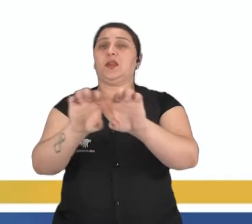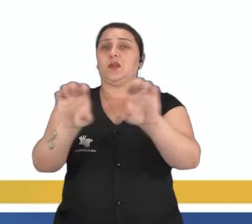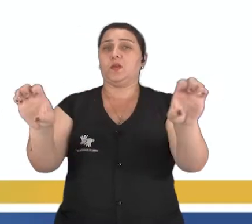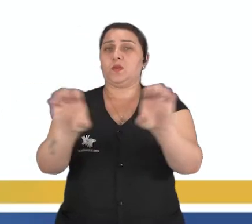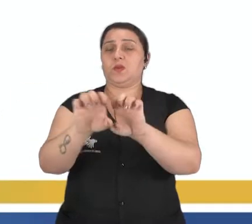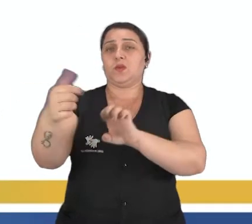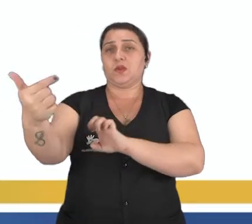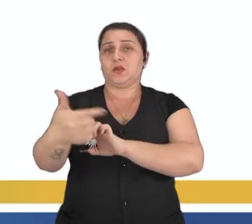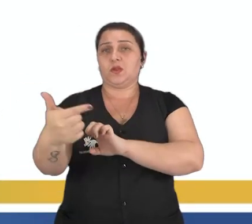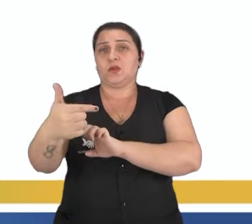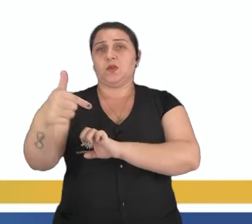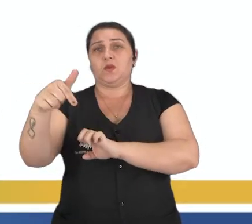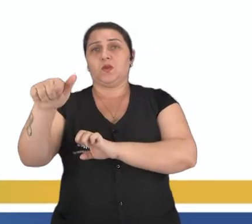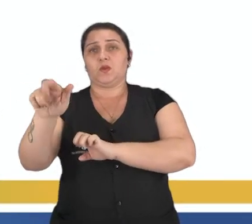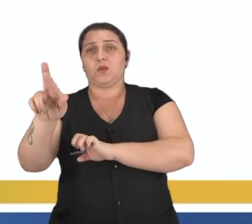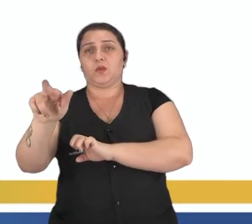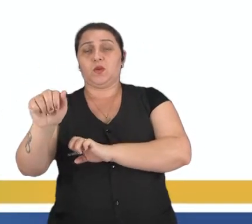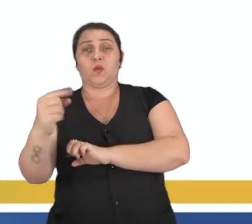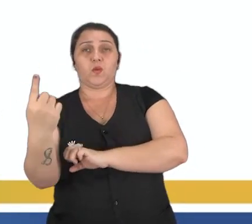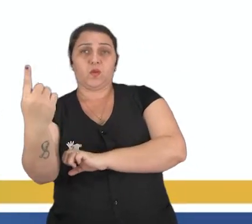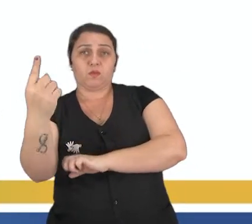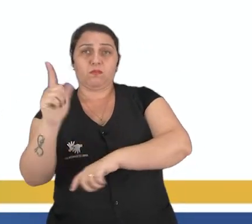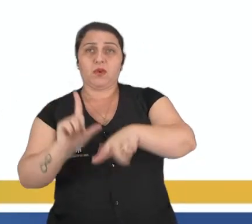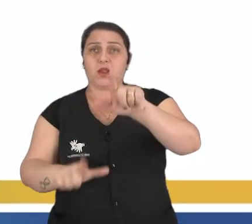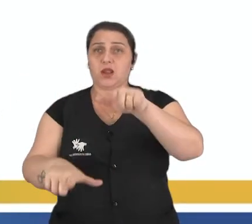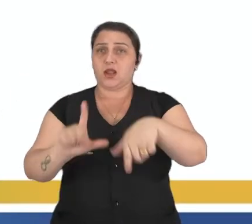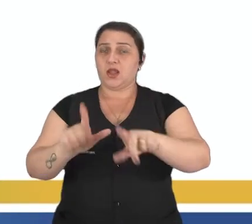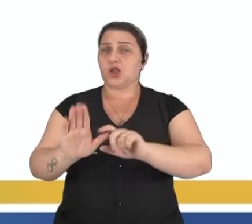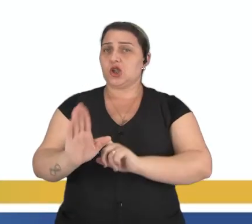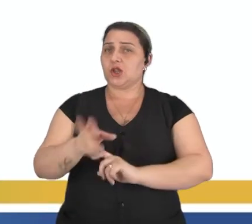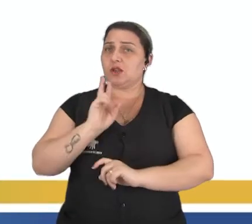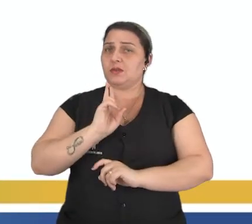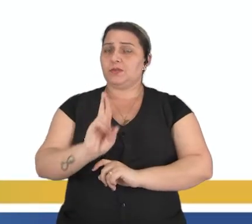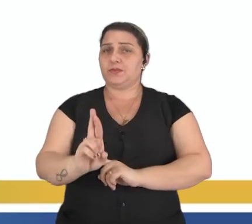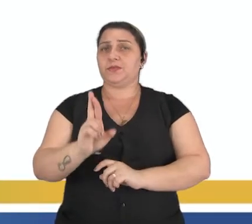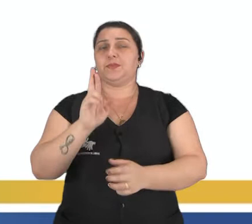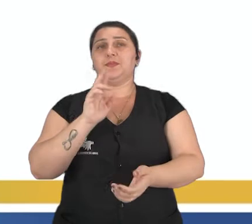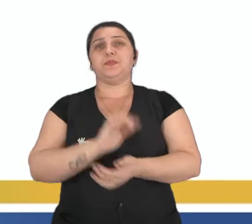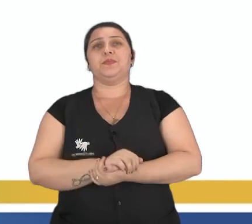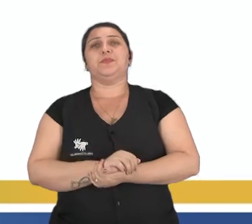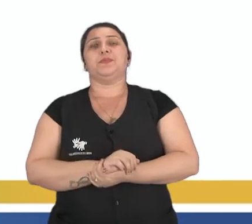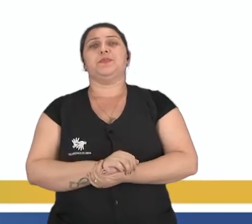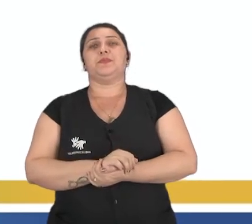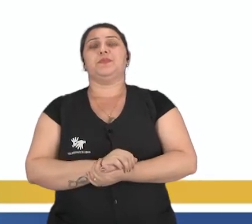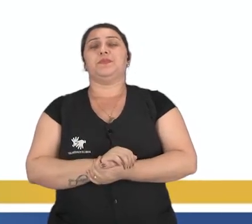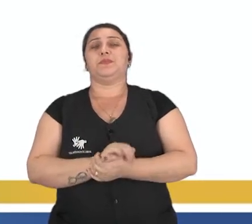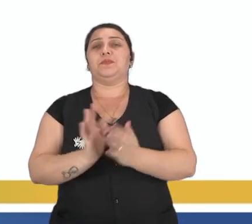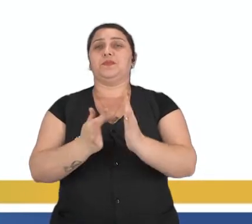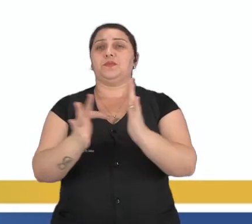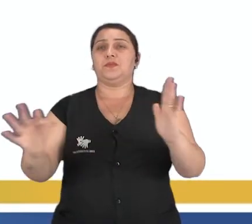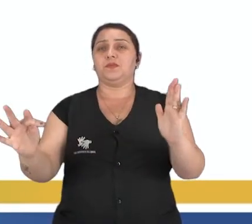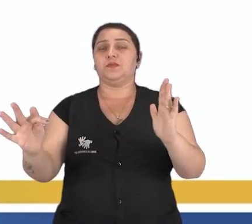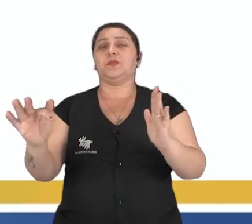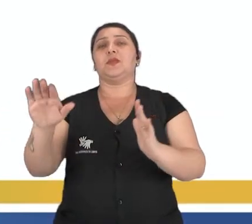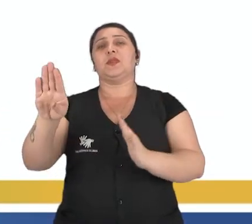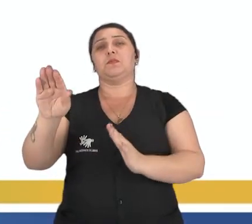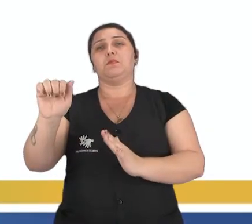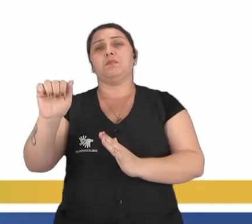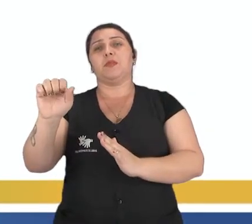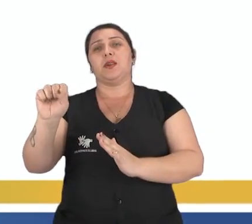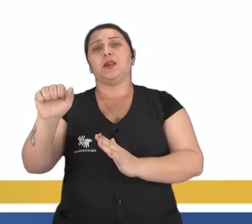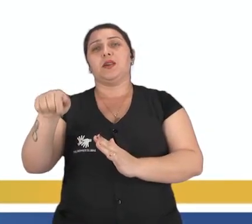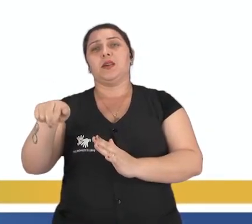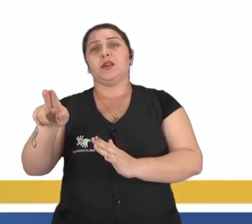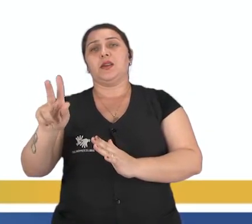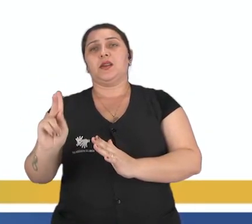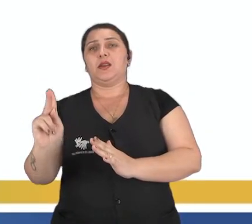do segundo grau com apenas uma incógnita. E aí você já sabe resolver, aplicando a fórmula resolutiva de Bhaskara. Então vamos ver um